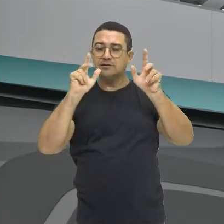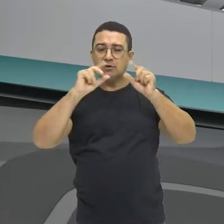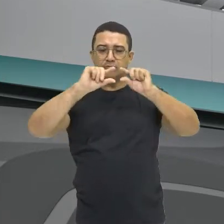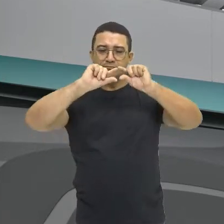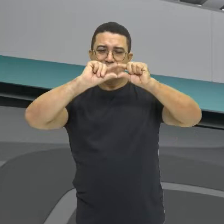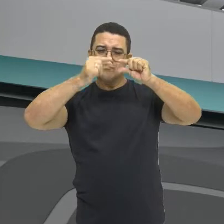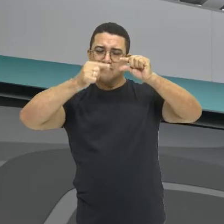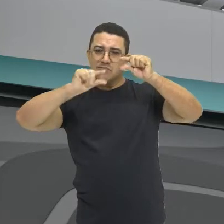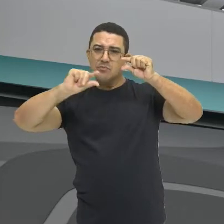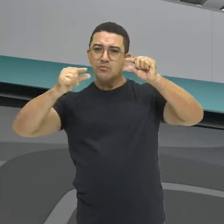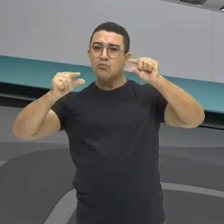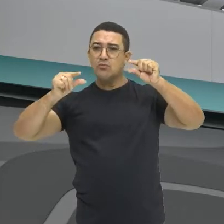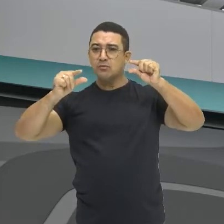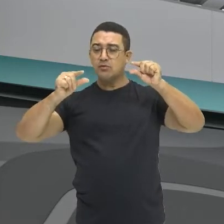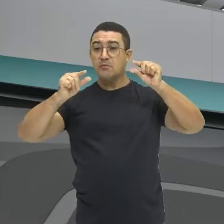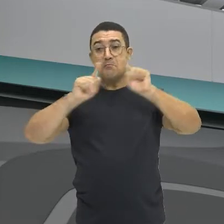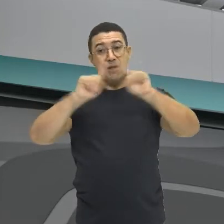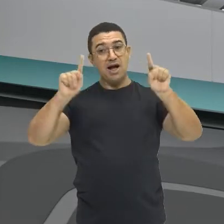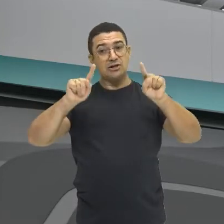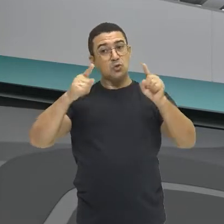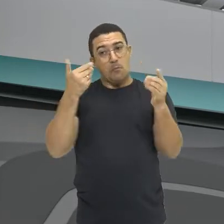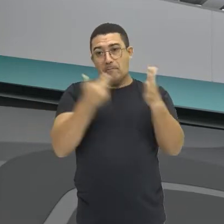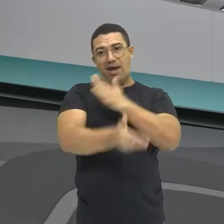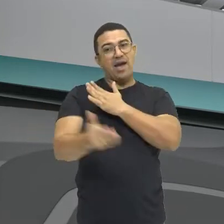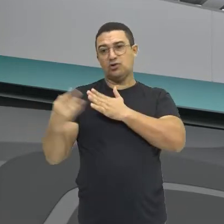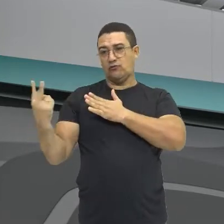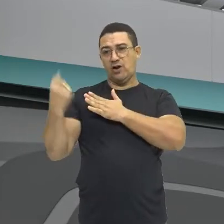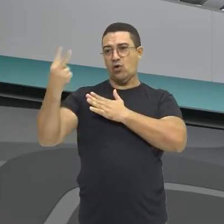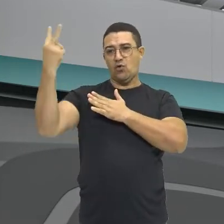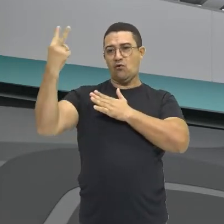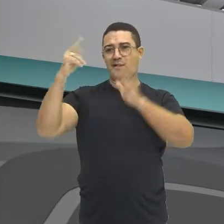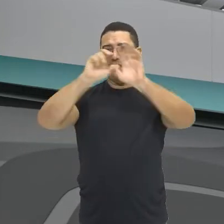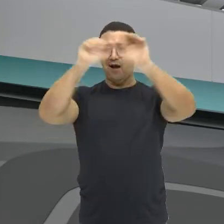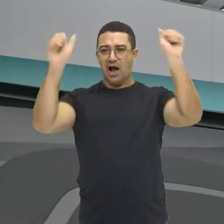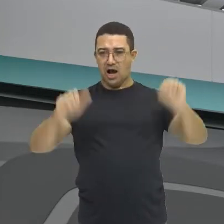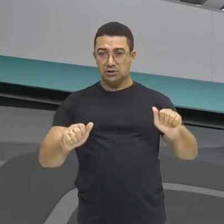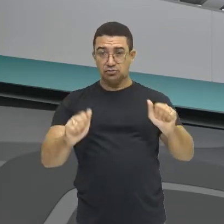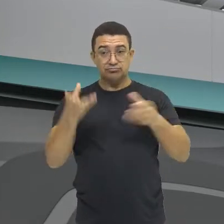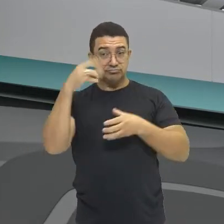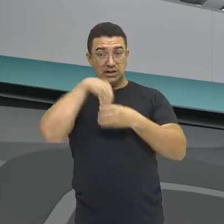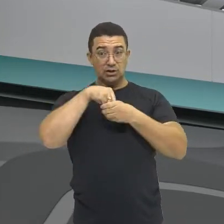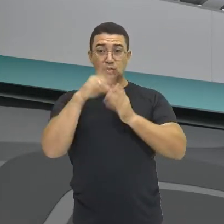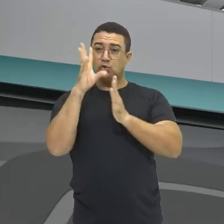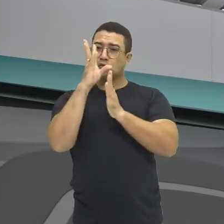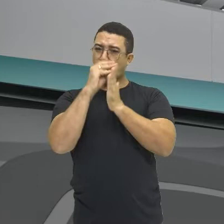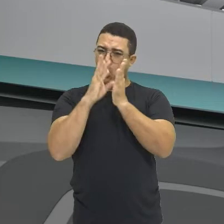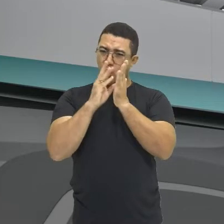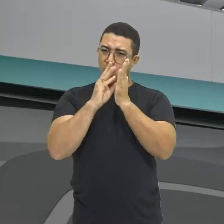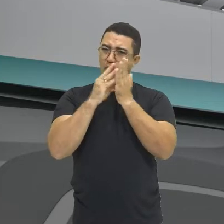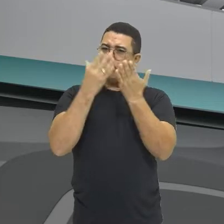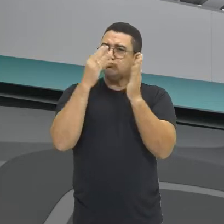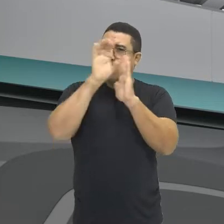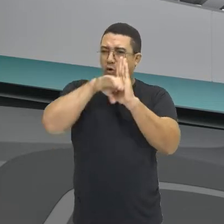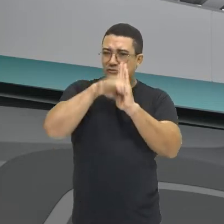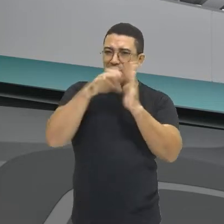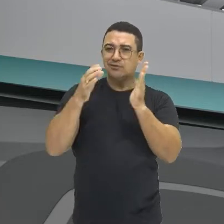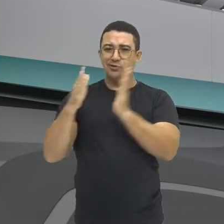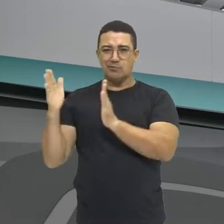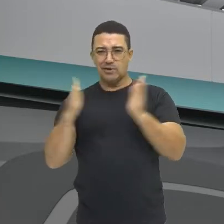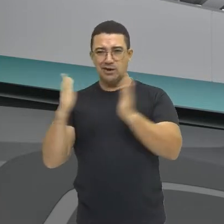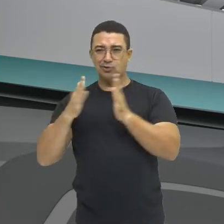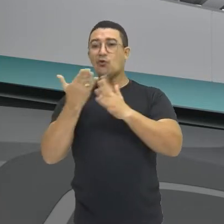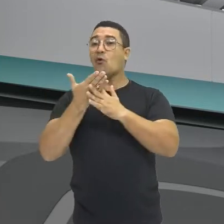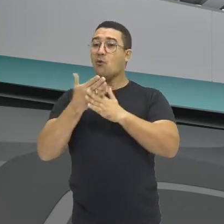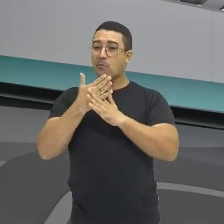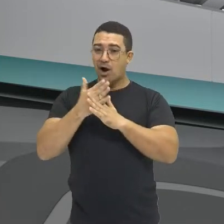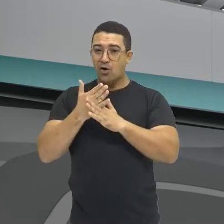não perde o seu valor artístico. E dentro desse conceito, o período barroco ele vai trabalhar com uma